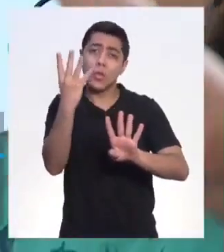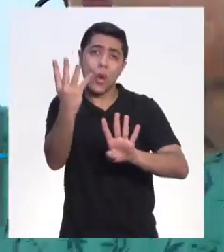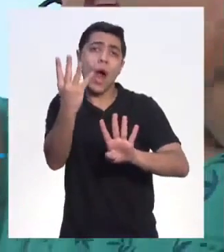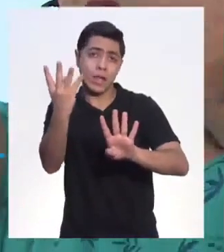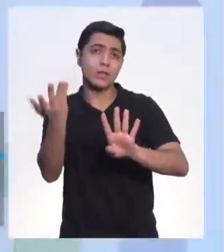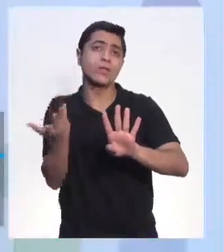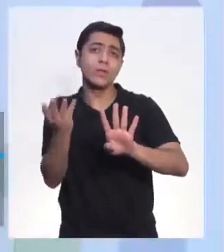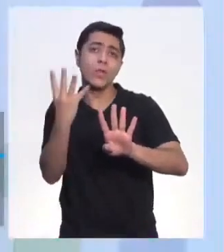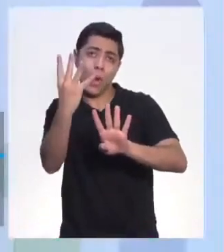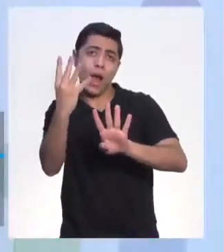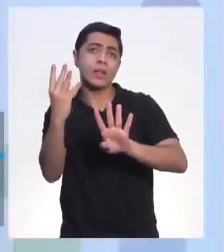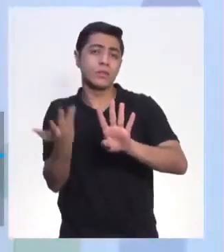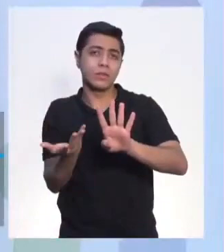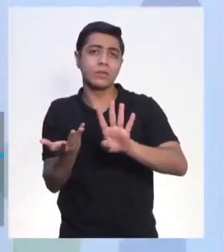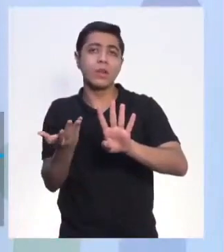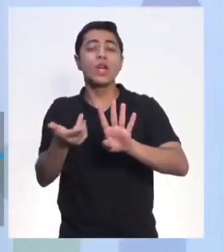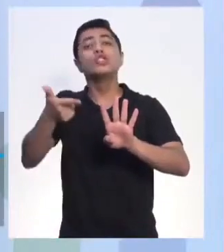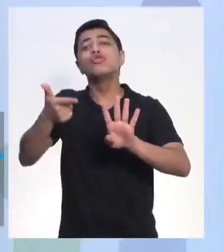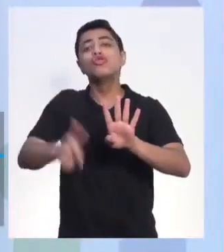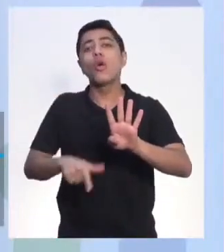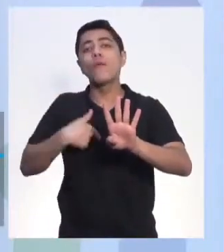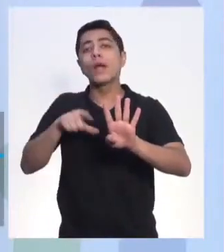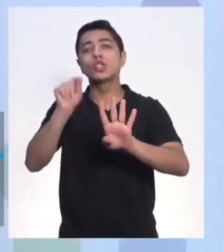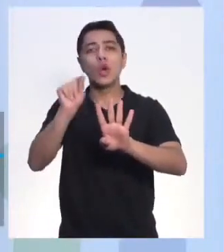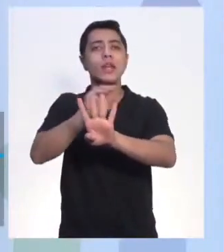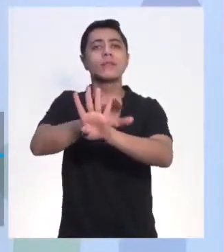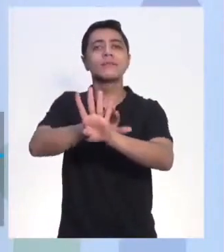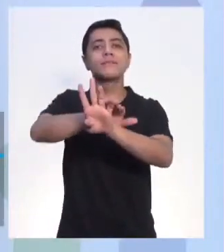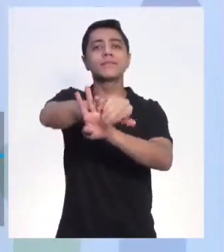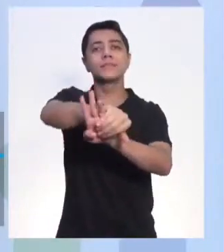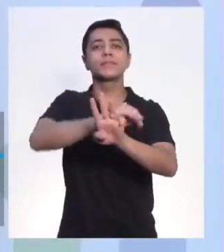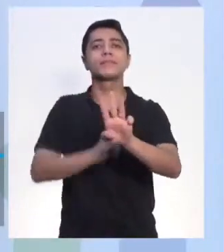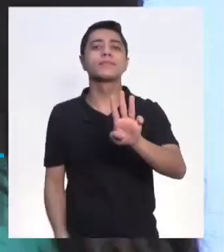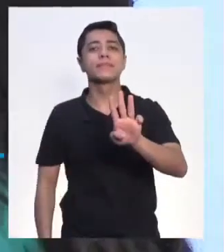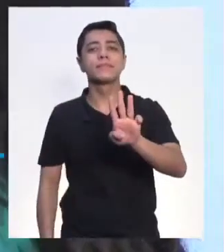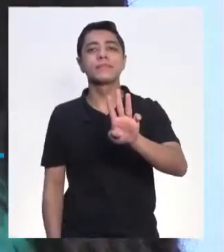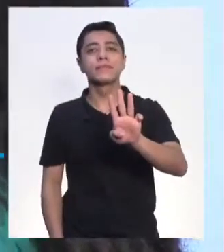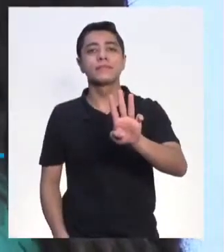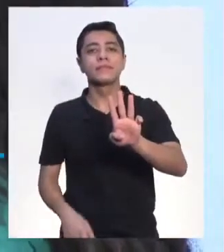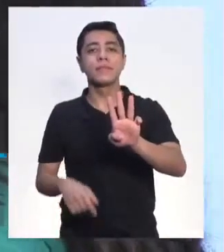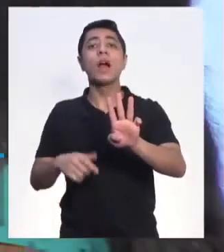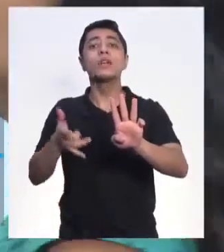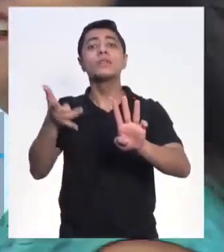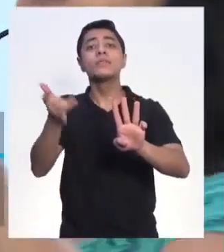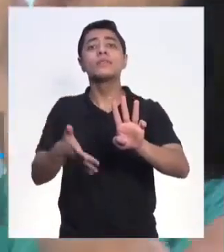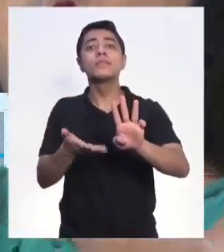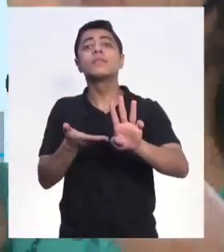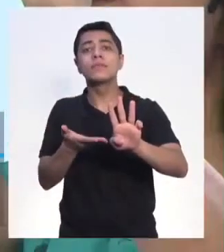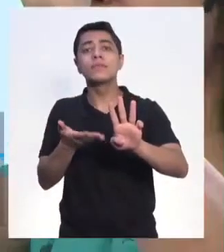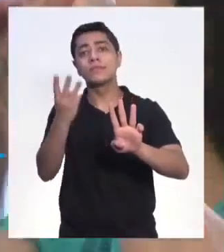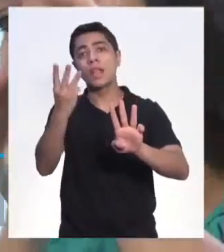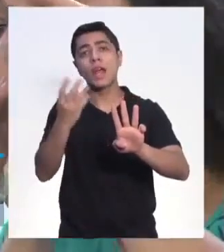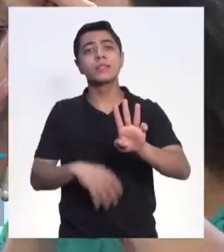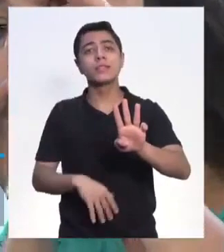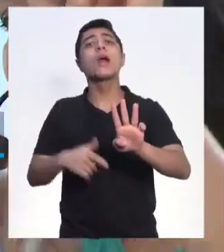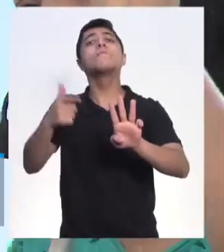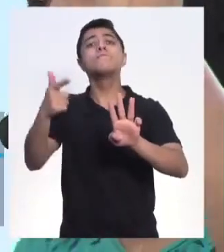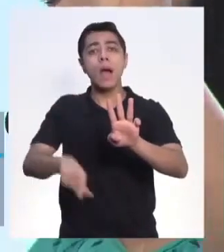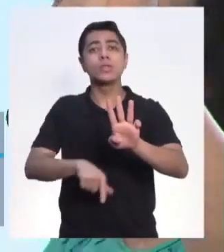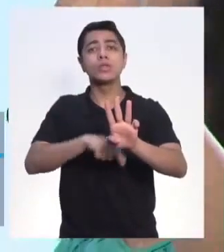Perfeito. Escolhi mais uma. Quantas que sobraram? 3. Escolhi mais